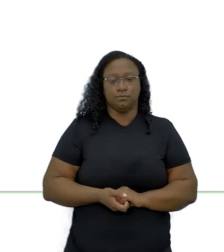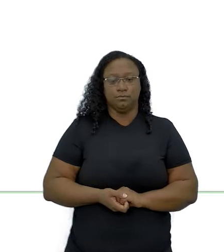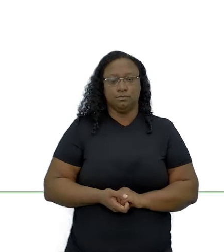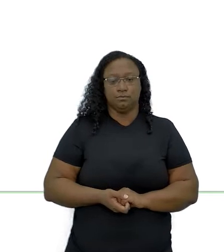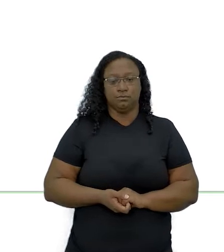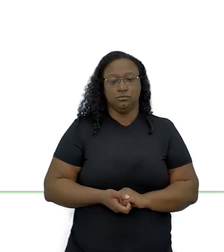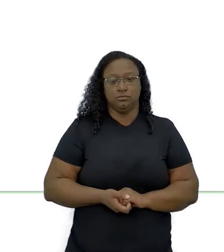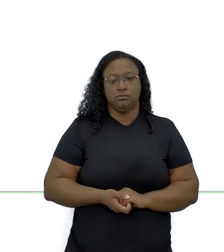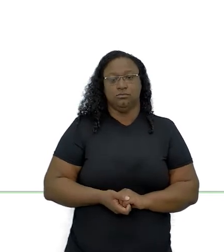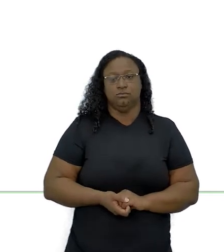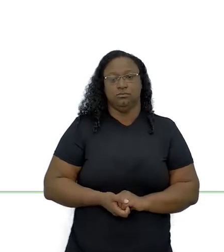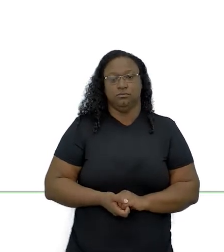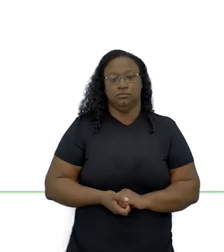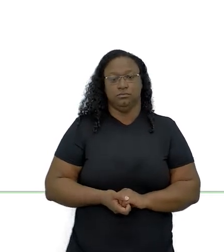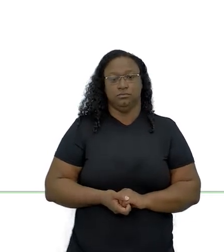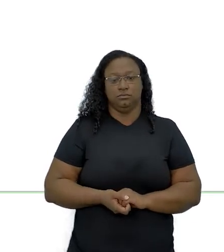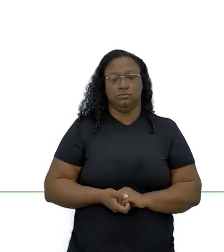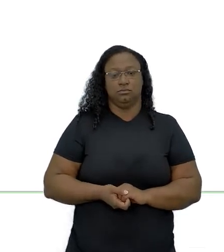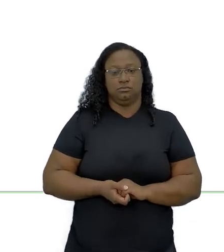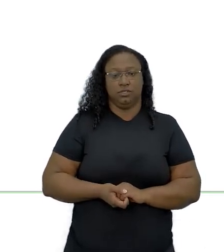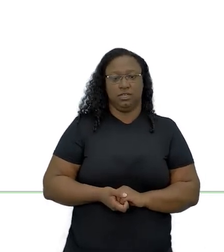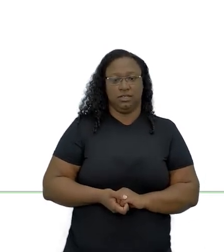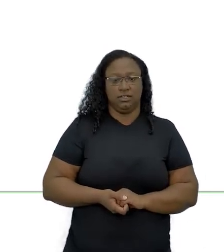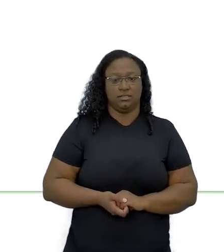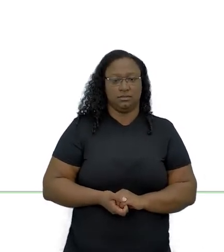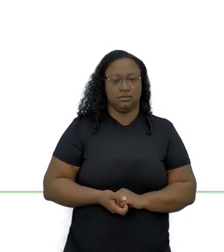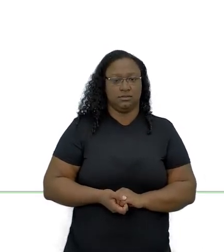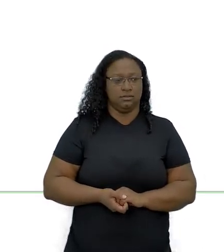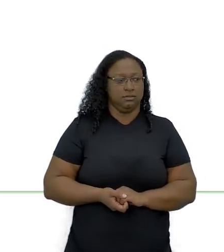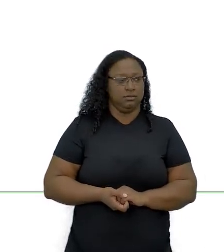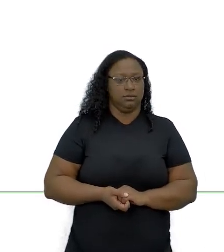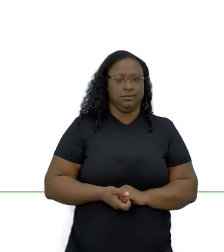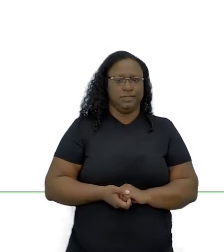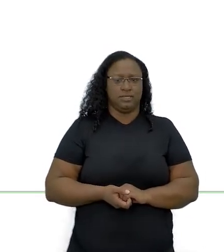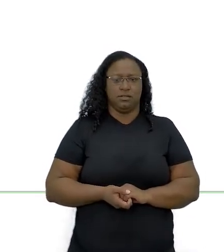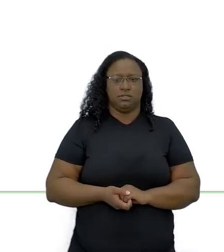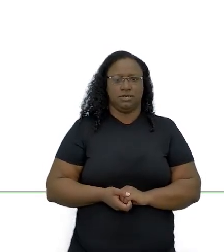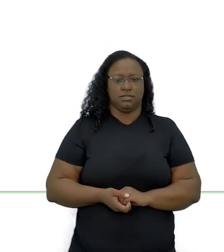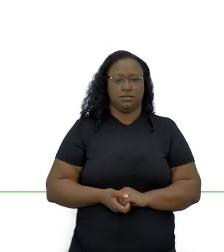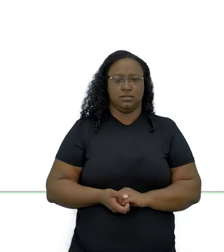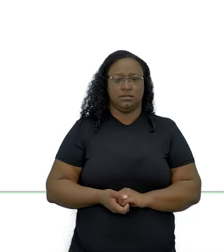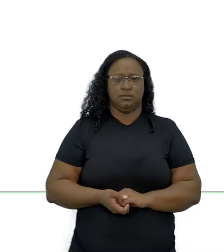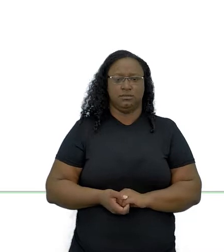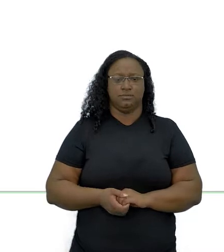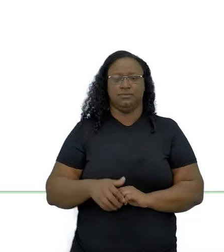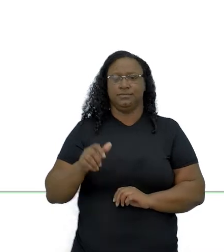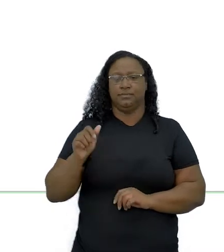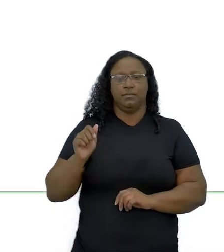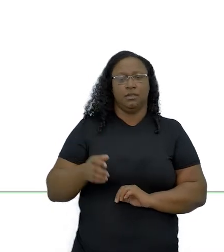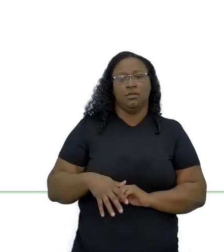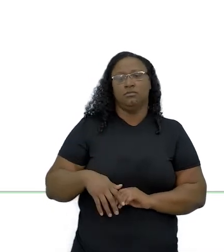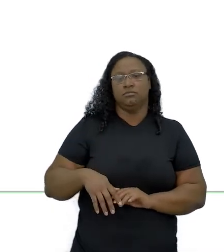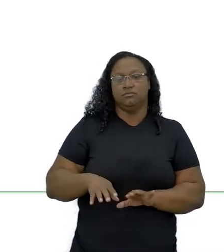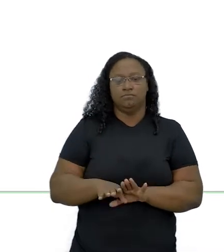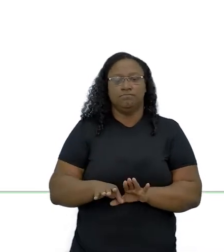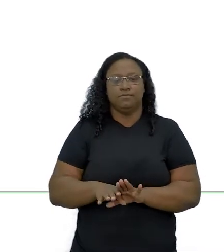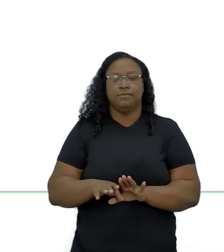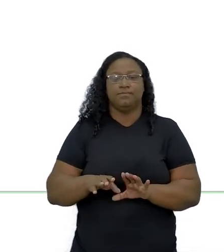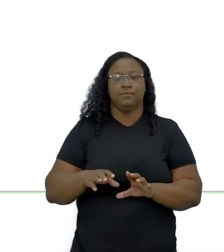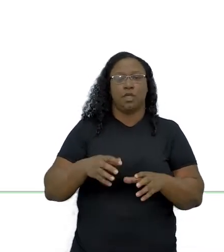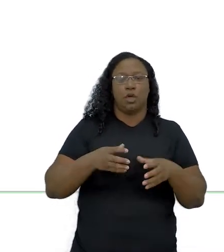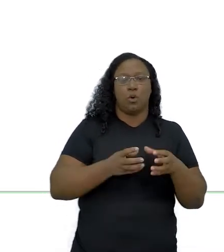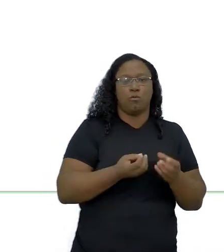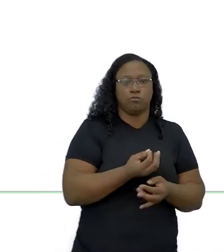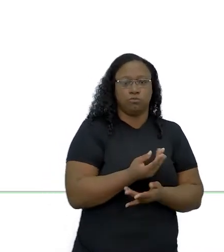31,1% são derivados do petróleo. Tá? O carvão mineral, 27%. Tanto o carvão